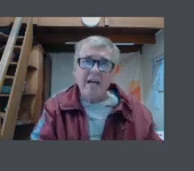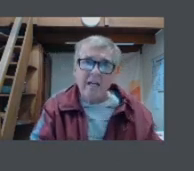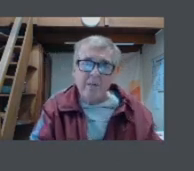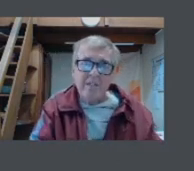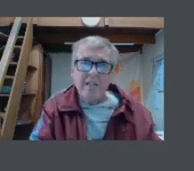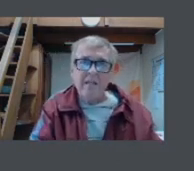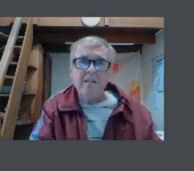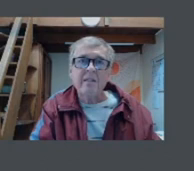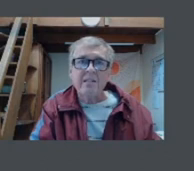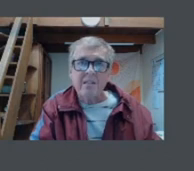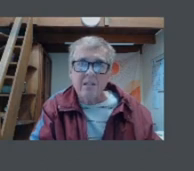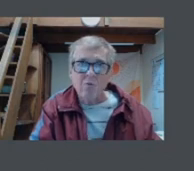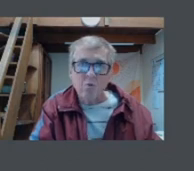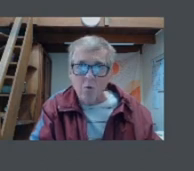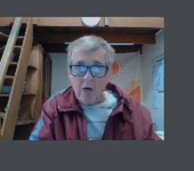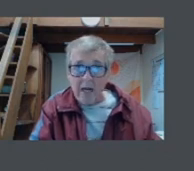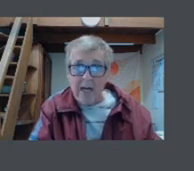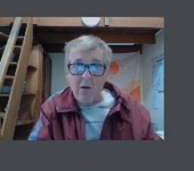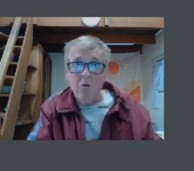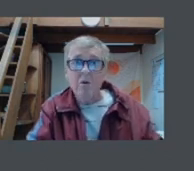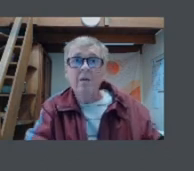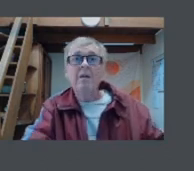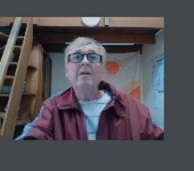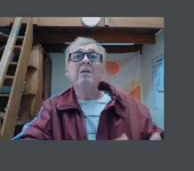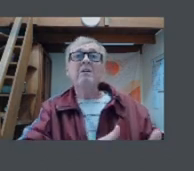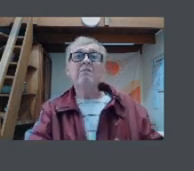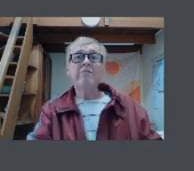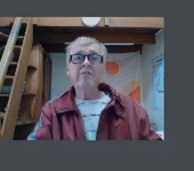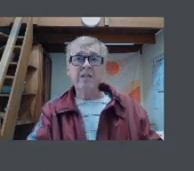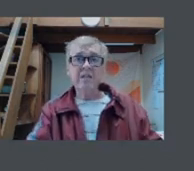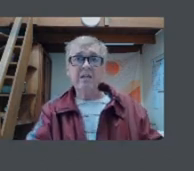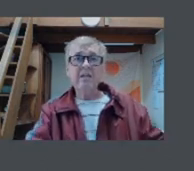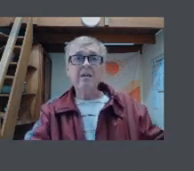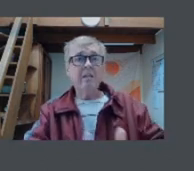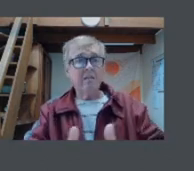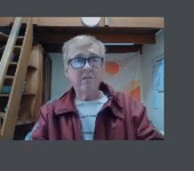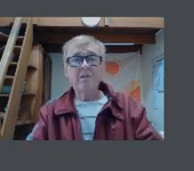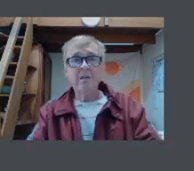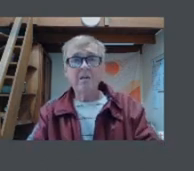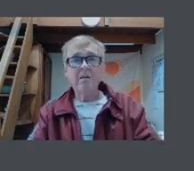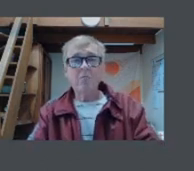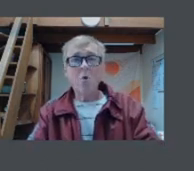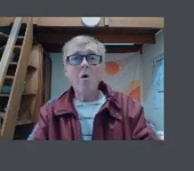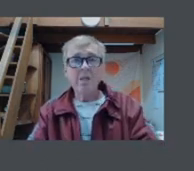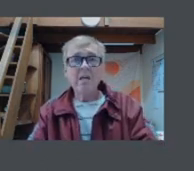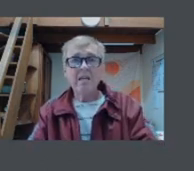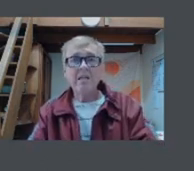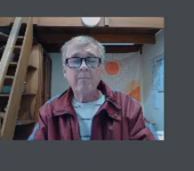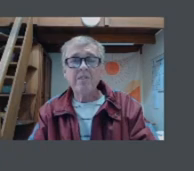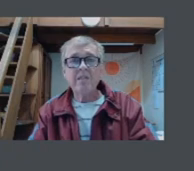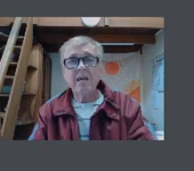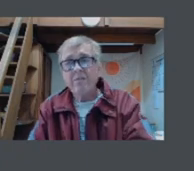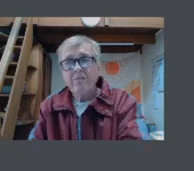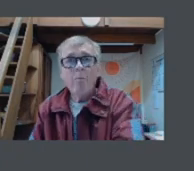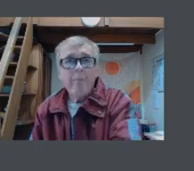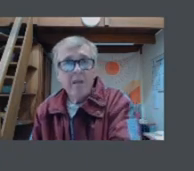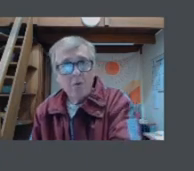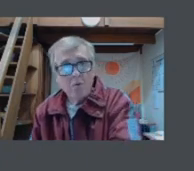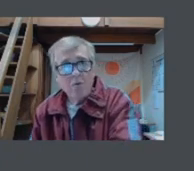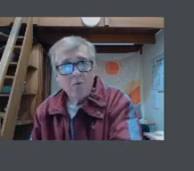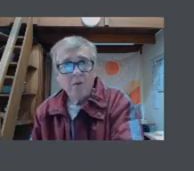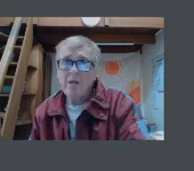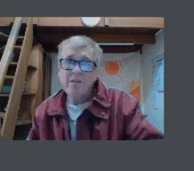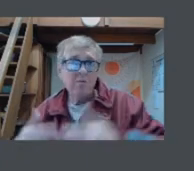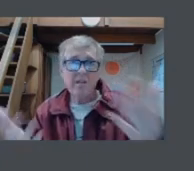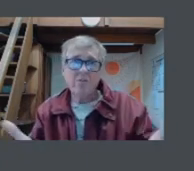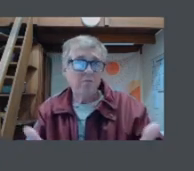consultar capacidade de tração no seu carro e vi qual que é a cidade de